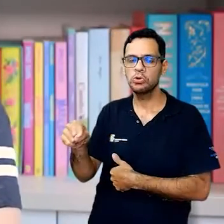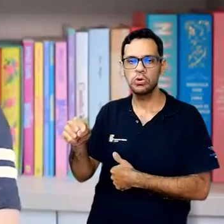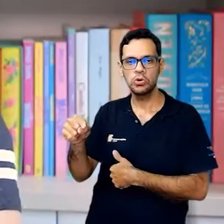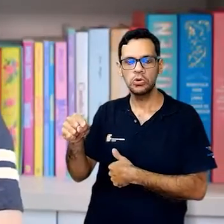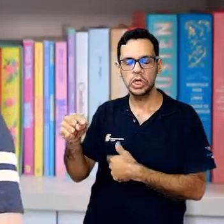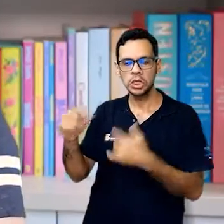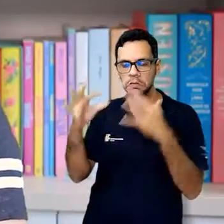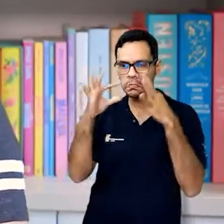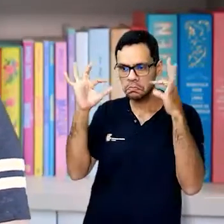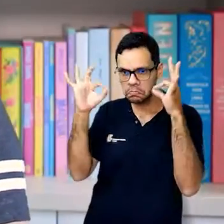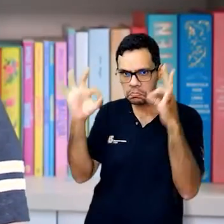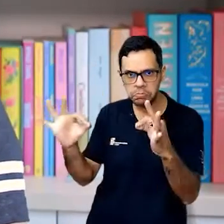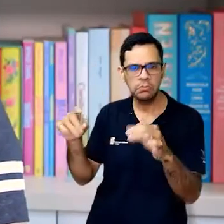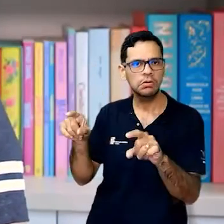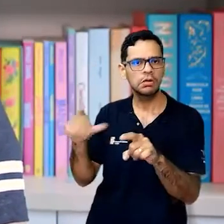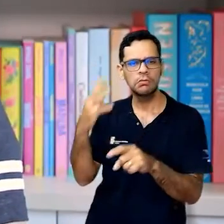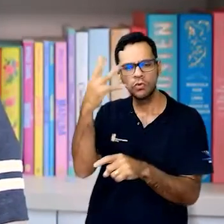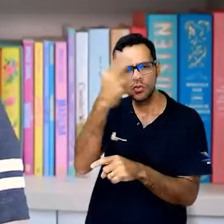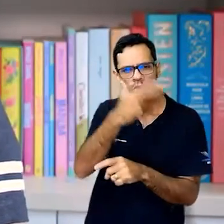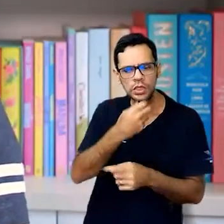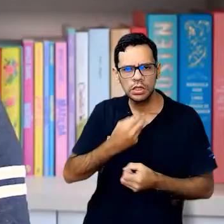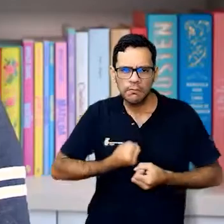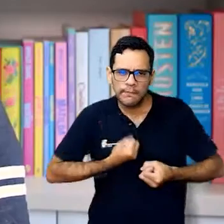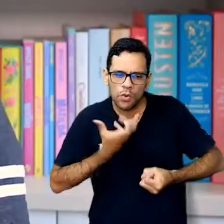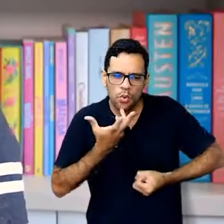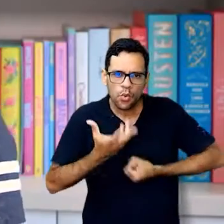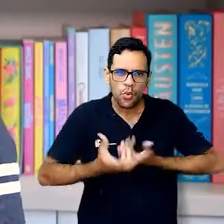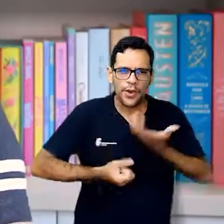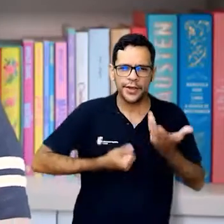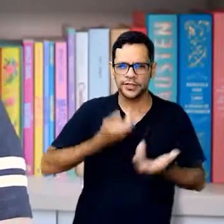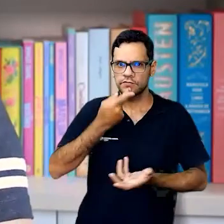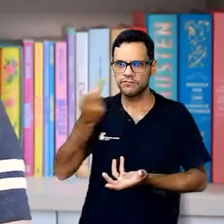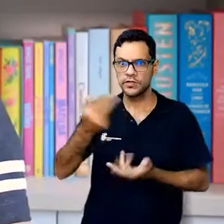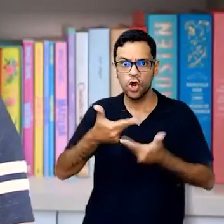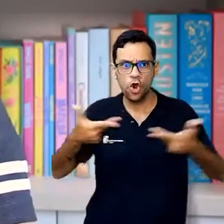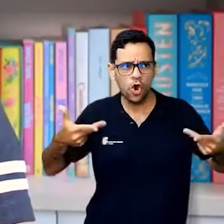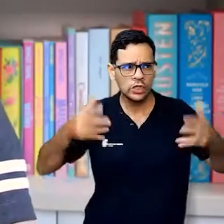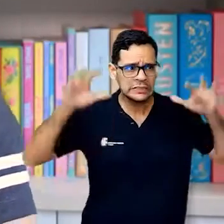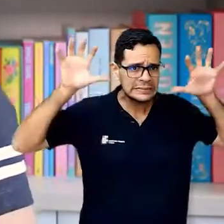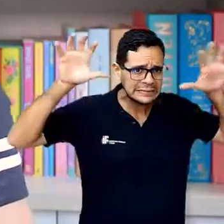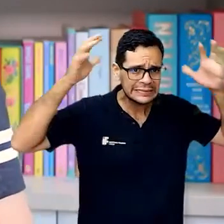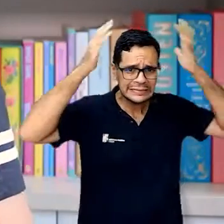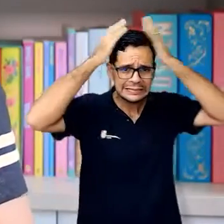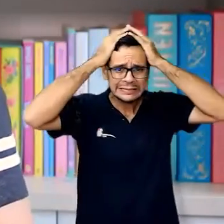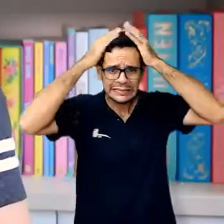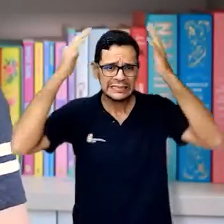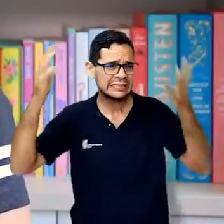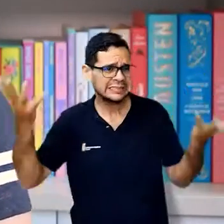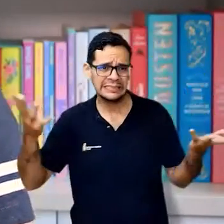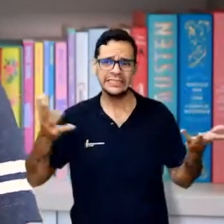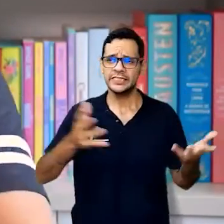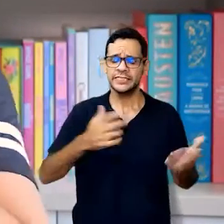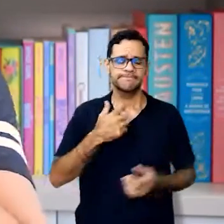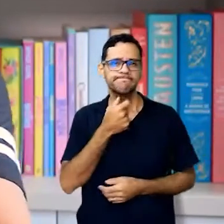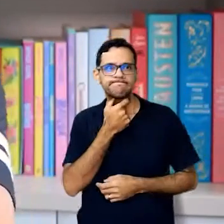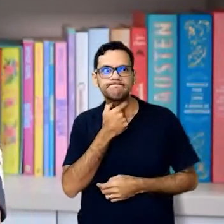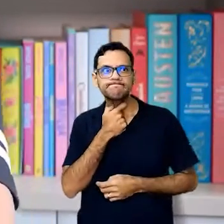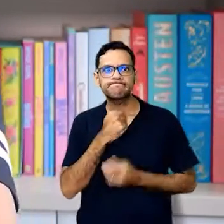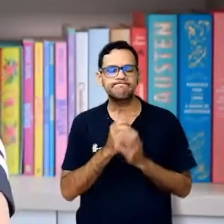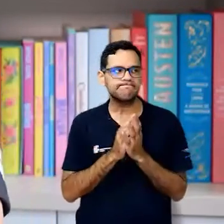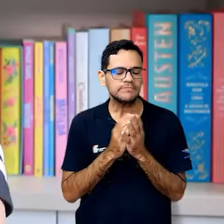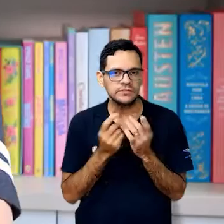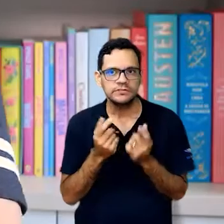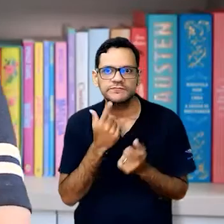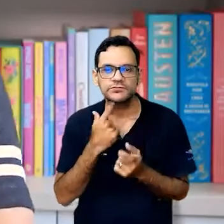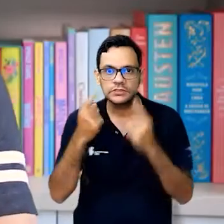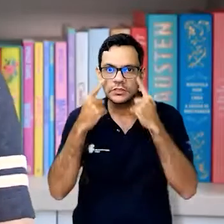o que mais me chama a atenção, né? É uma escrita, assim, muito bonita, muito poética, mesmo pra falar de coisas terríveis, dolorosas, que, tipo, travam,